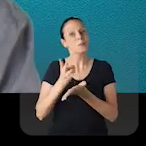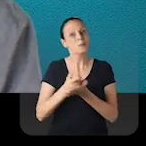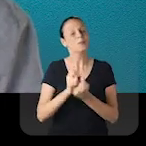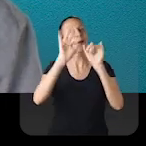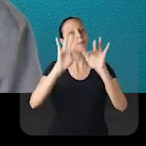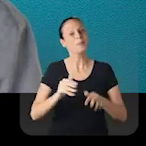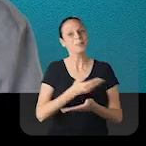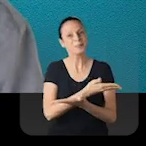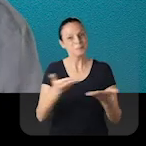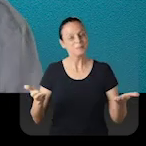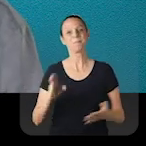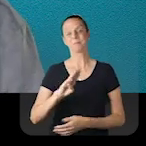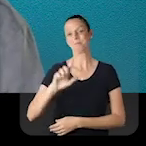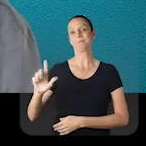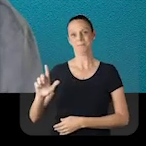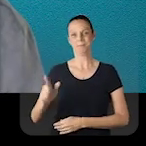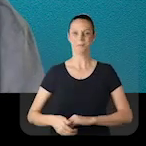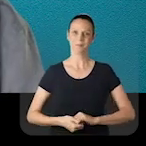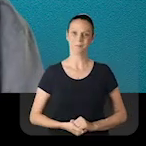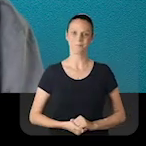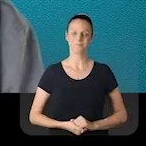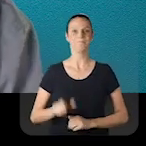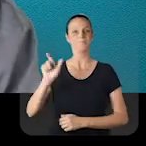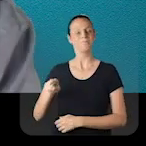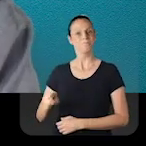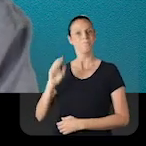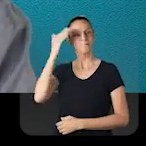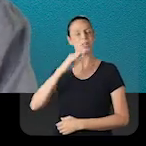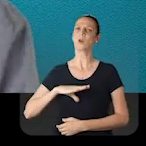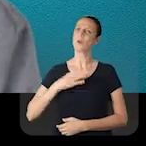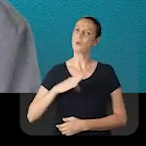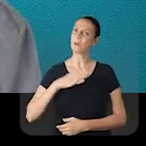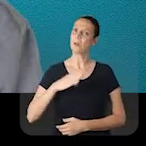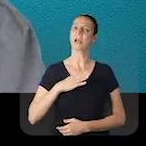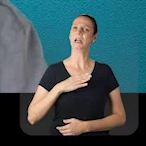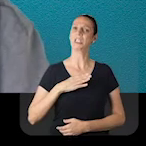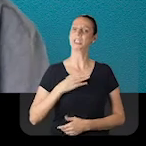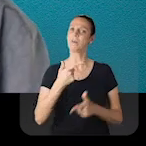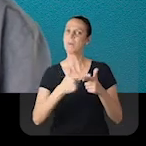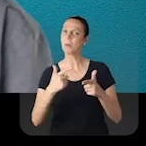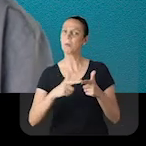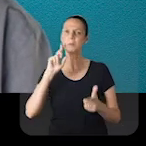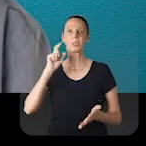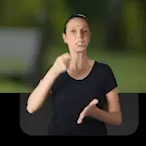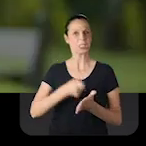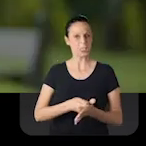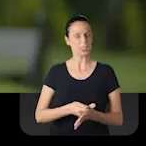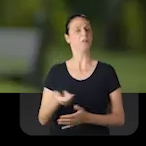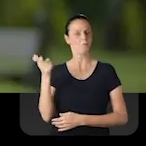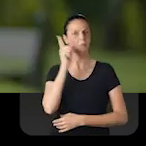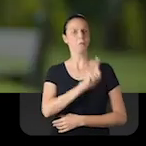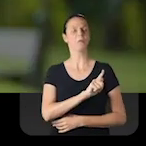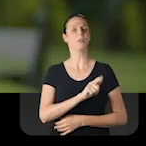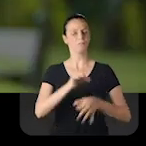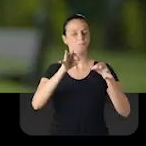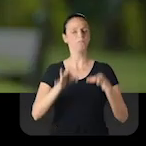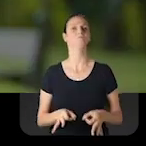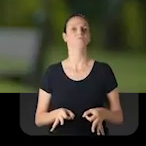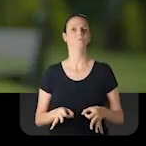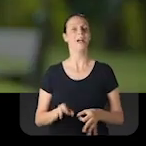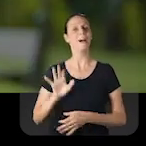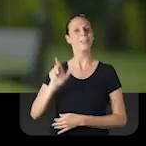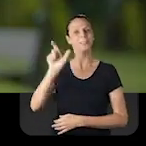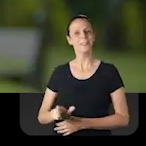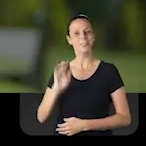muito honrado em receber. Muito obrigado e que Deus continue abençoando a nossa Blumenau. Esse é o Mário, que tira o projeto